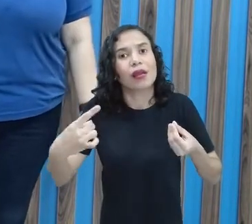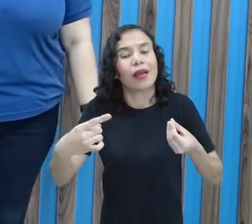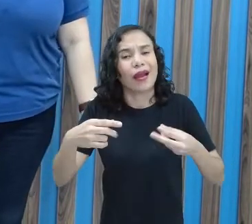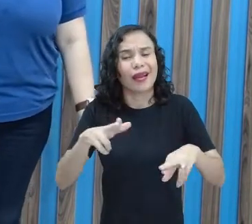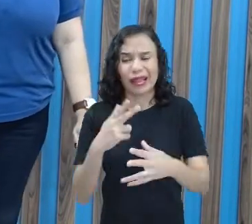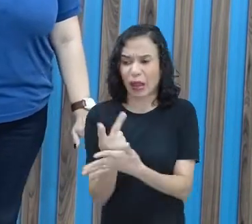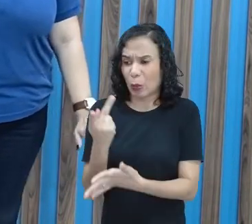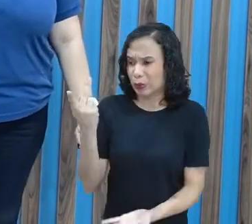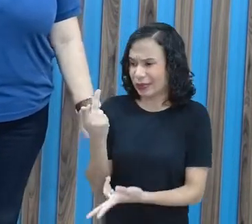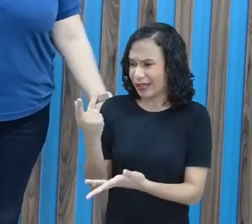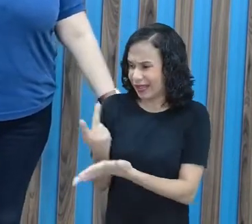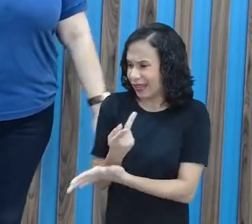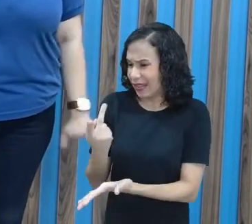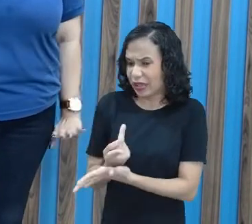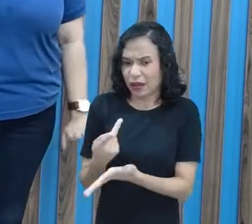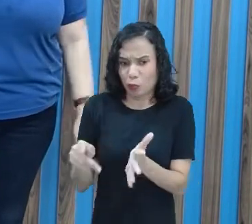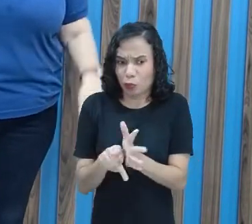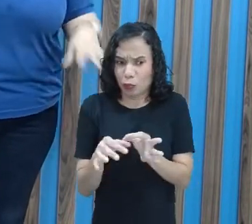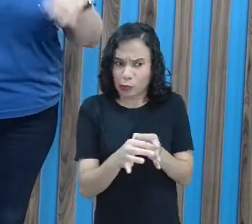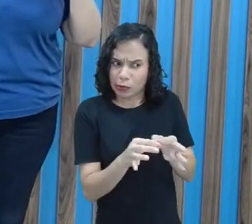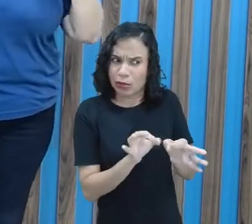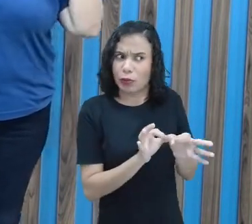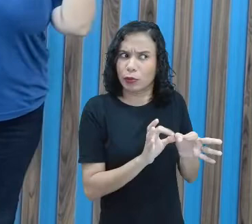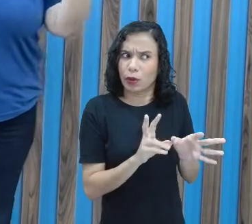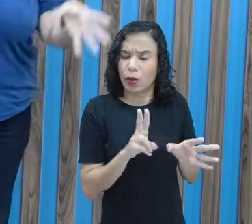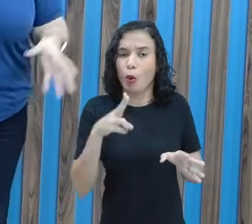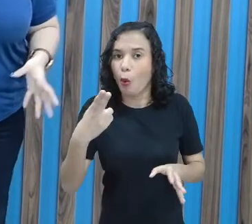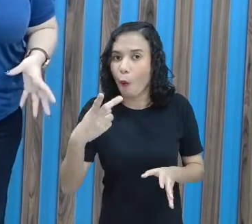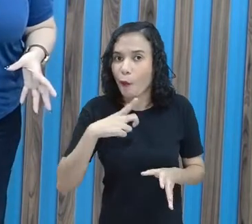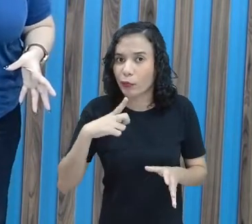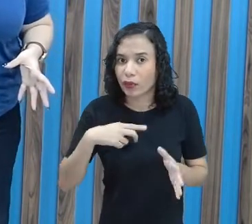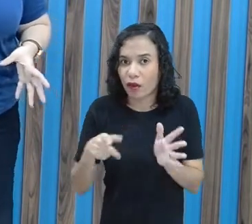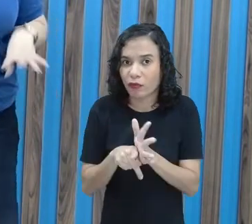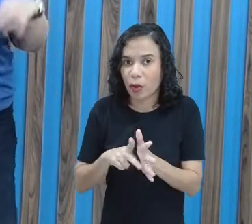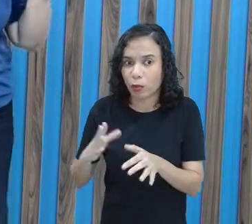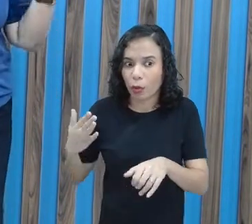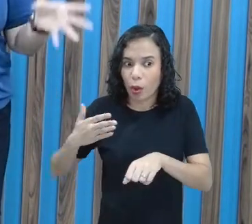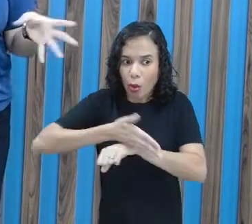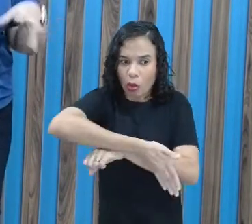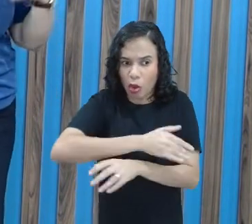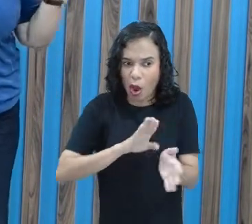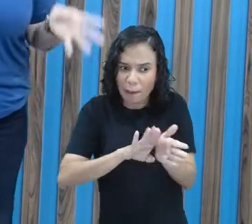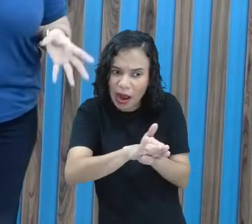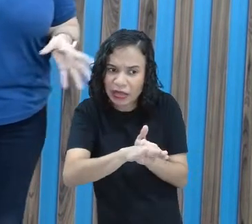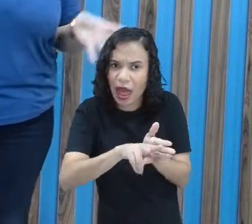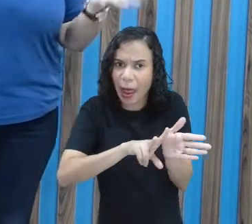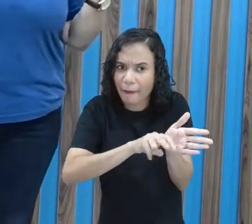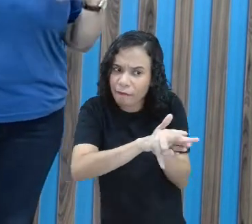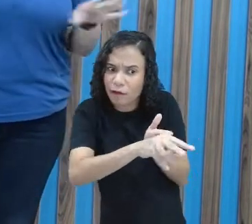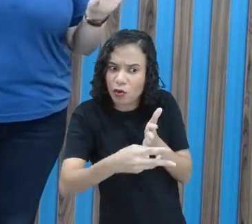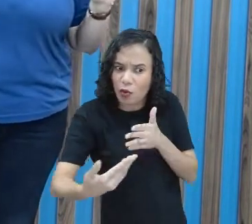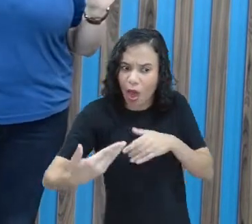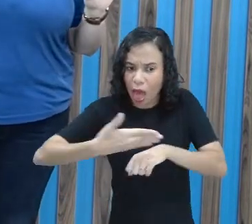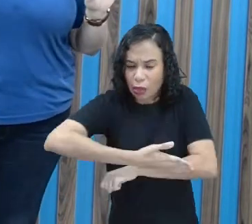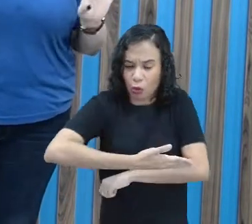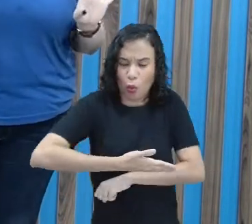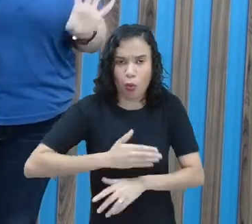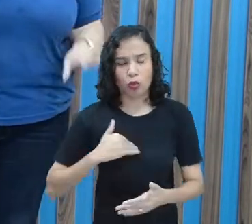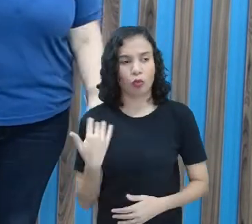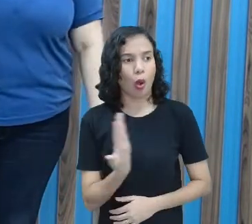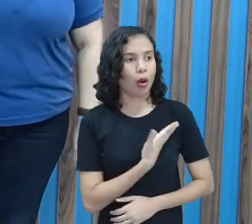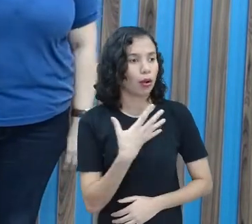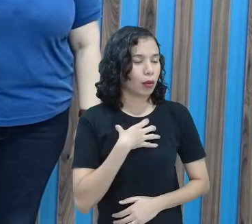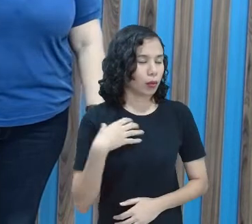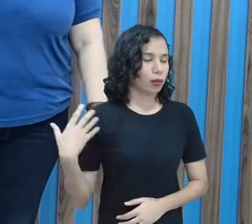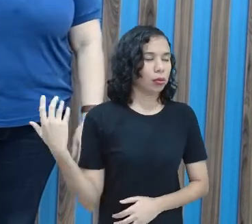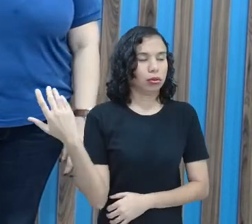está acontecendo alguma coisa com as nossas células, né? Ou então teve um micro-organismo invasor, um vírus, né? Uma bactéria, a gente já começa a passar mal,